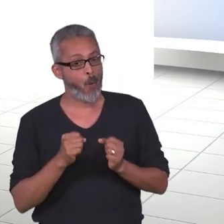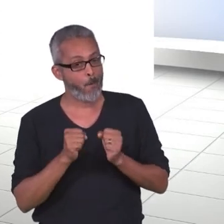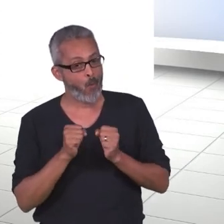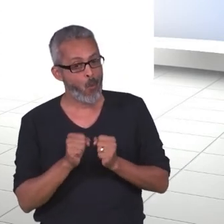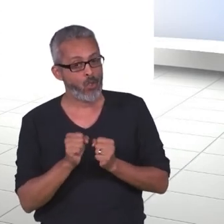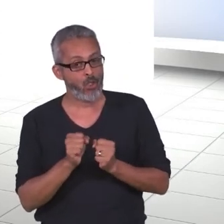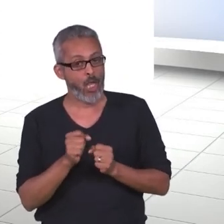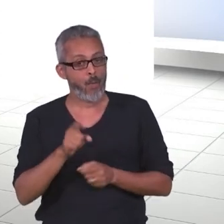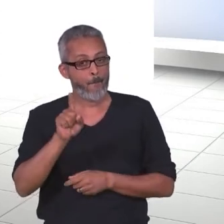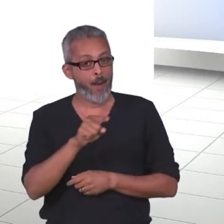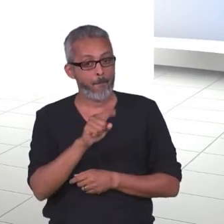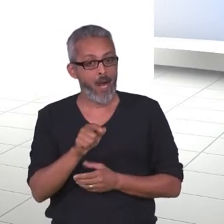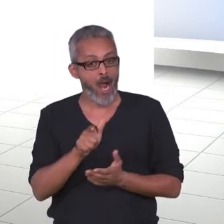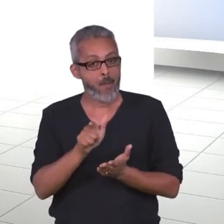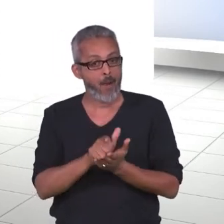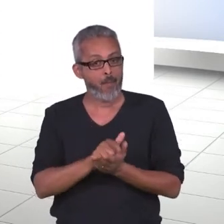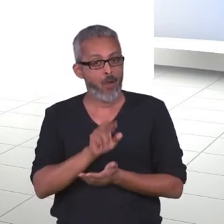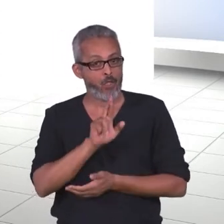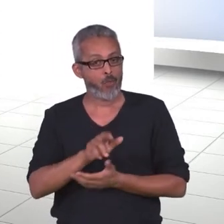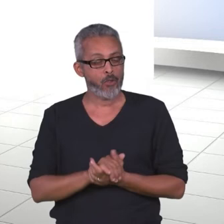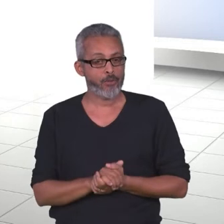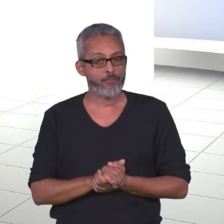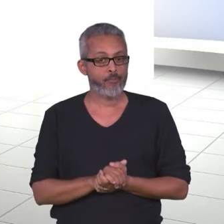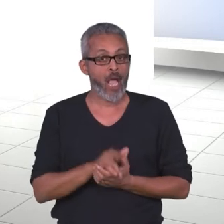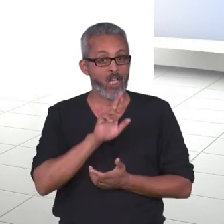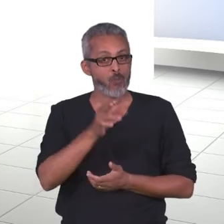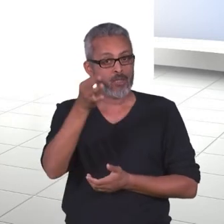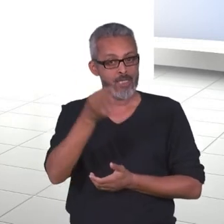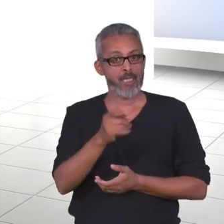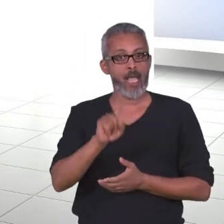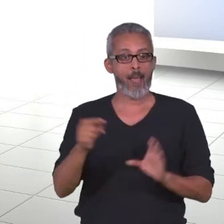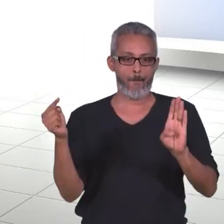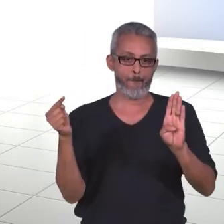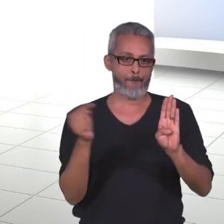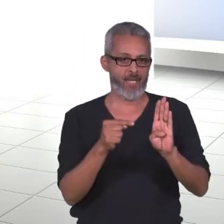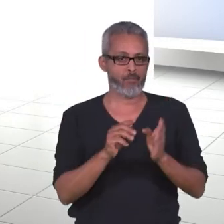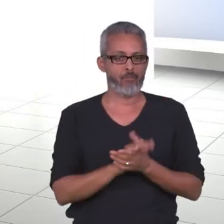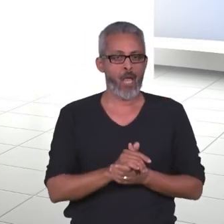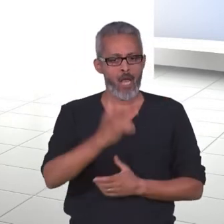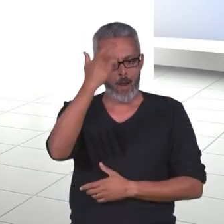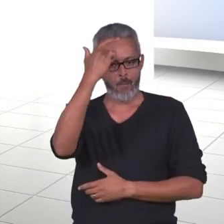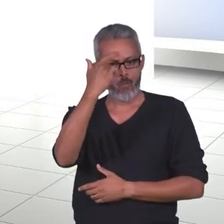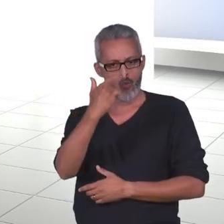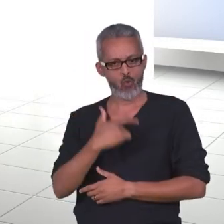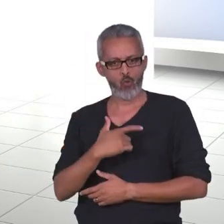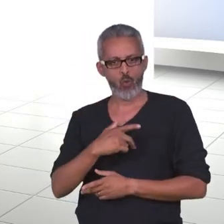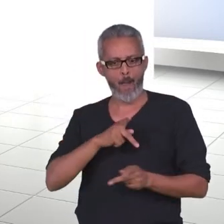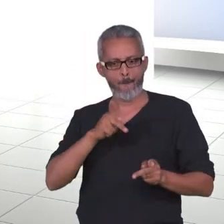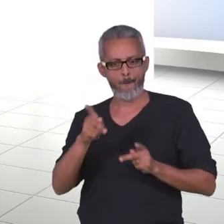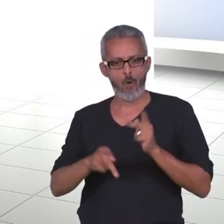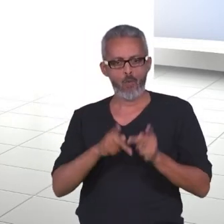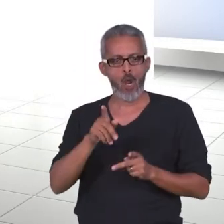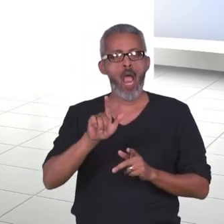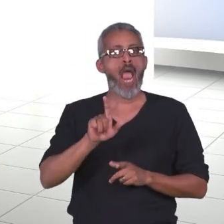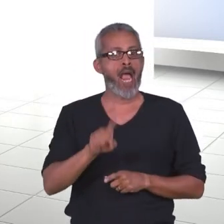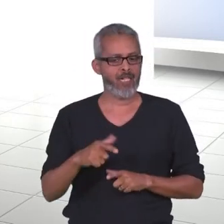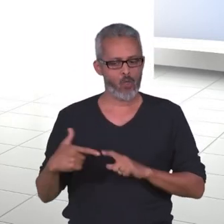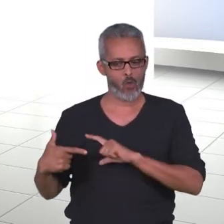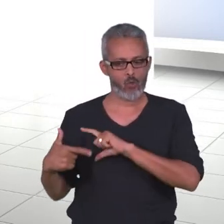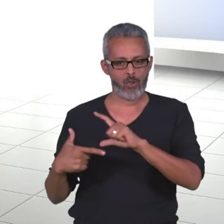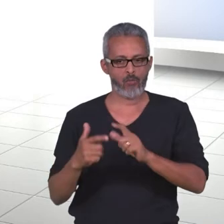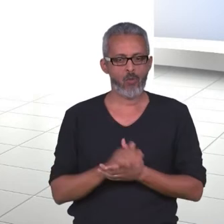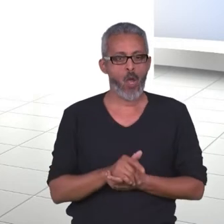aí, parece que é a questão certa, mas antes de irmos para o cartão resposta, vamos analisar as